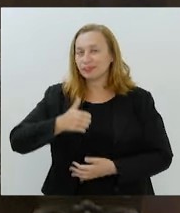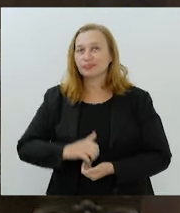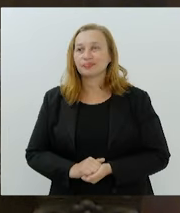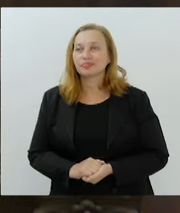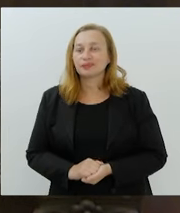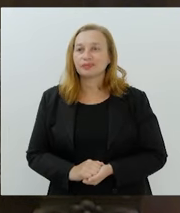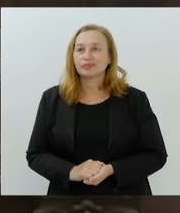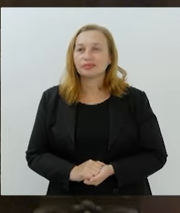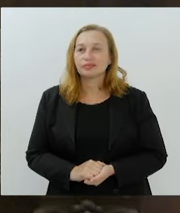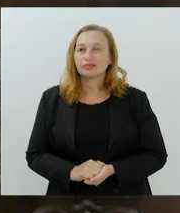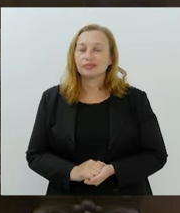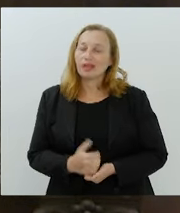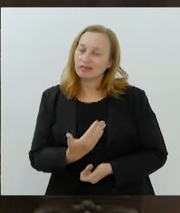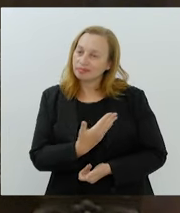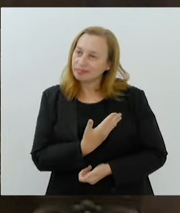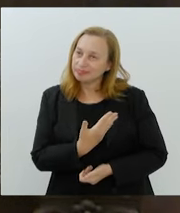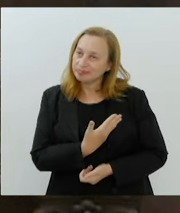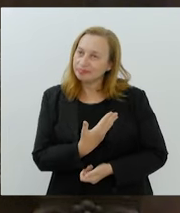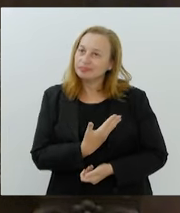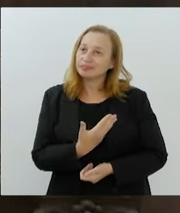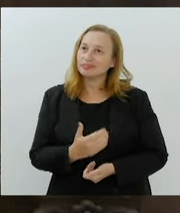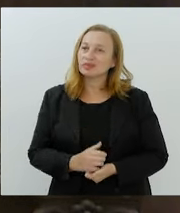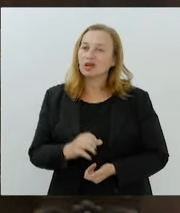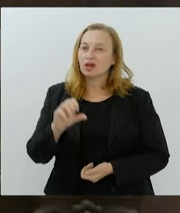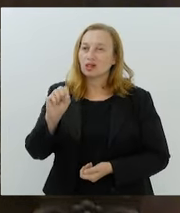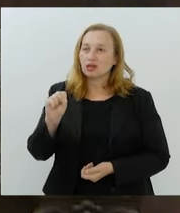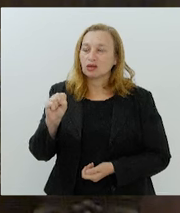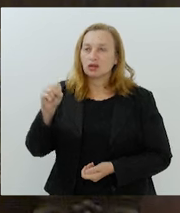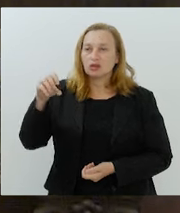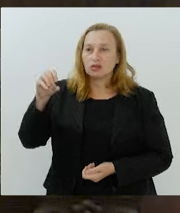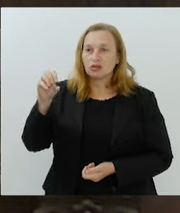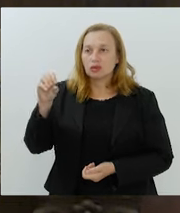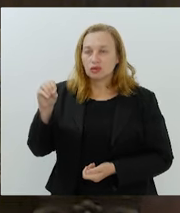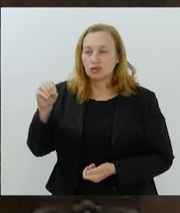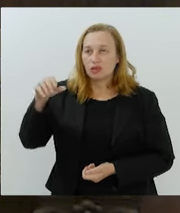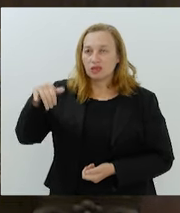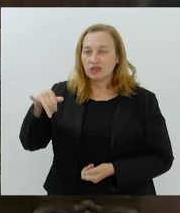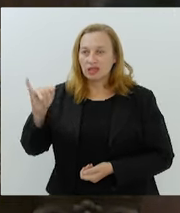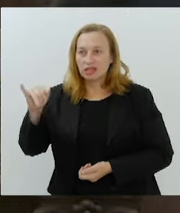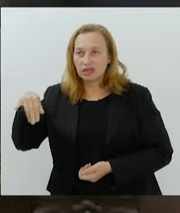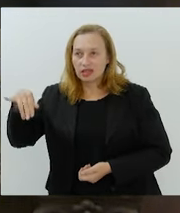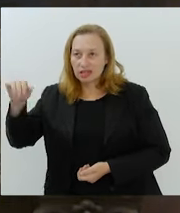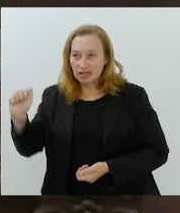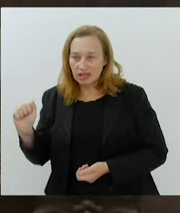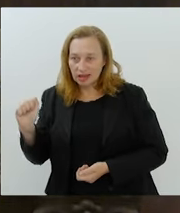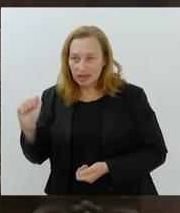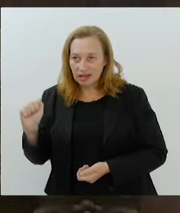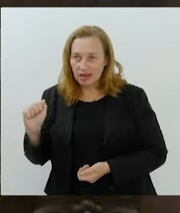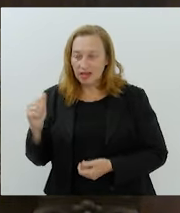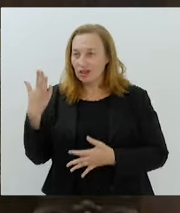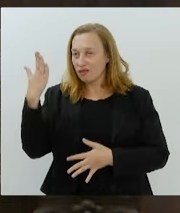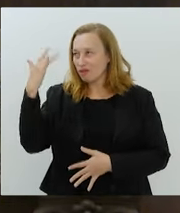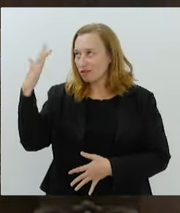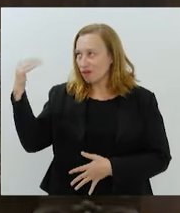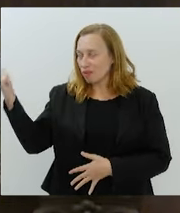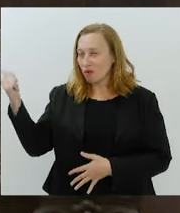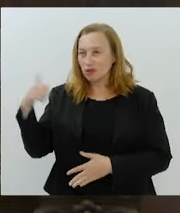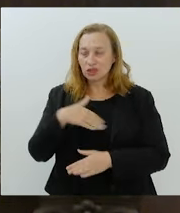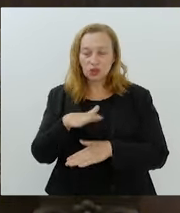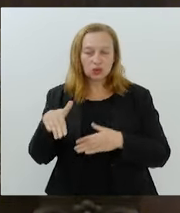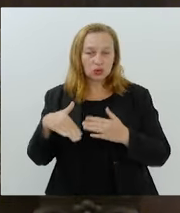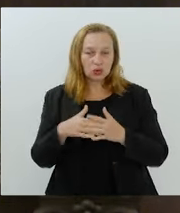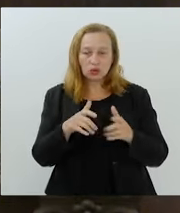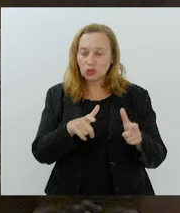ouçamos a nossa companheira Sônia Bride, que brilha em séries no Brasil, na Antártica, em tudo que é lado,